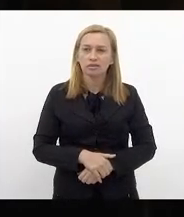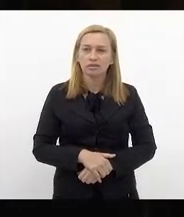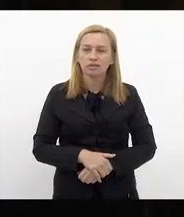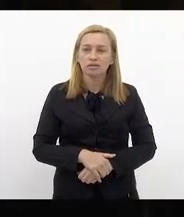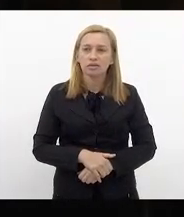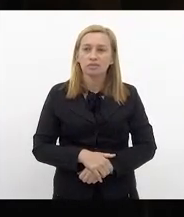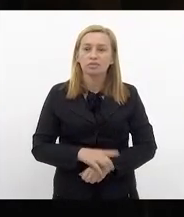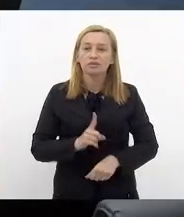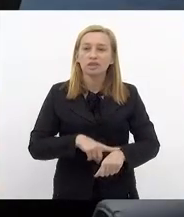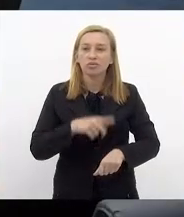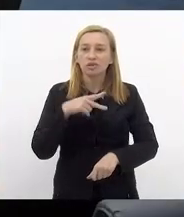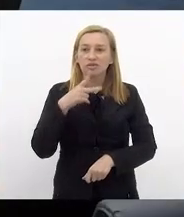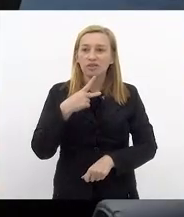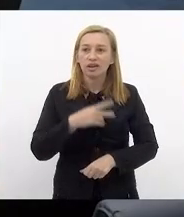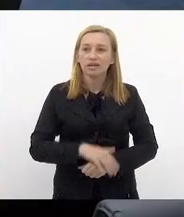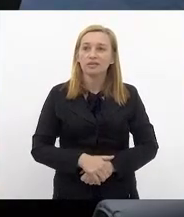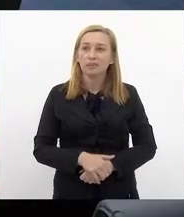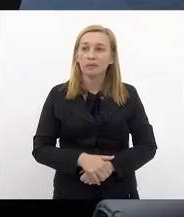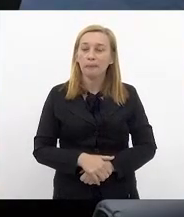Eu queria, né,